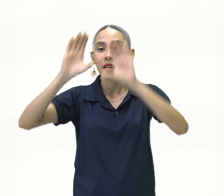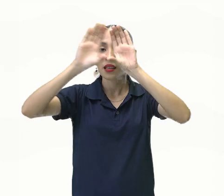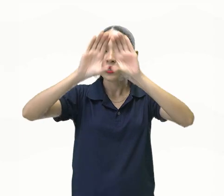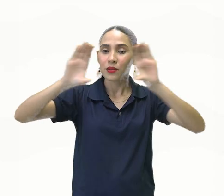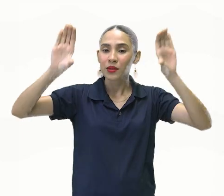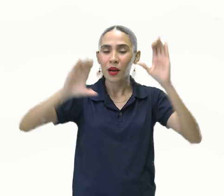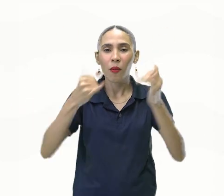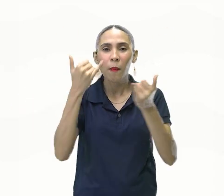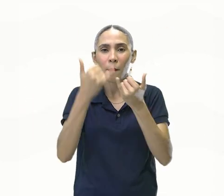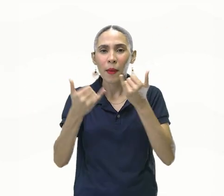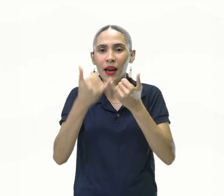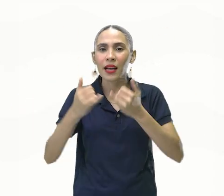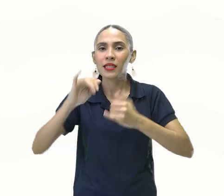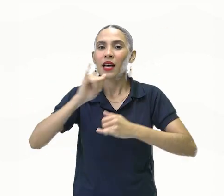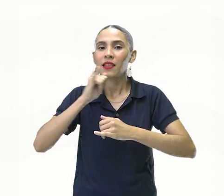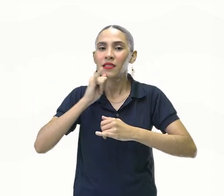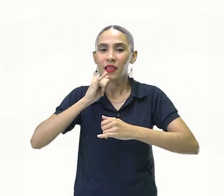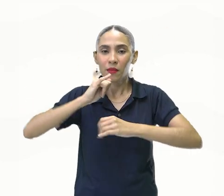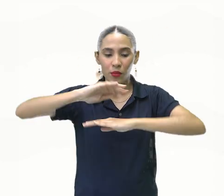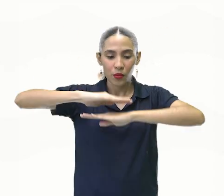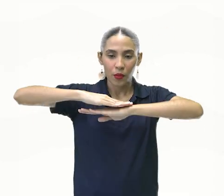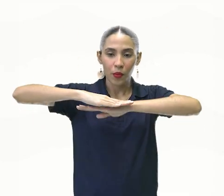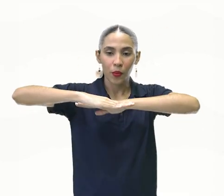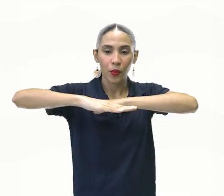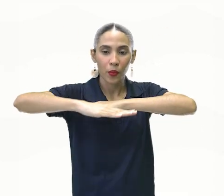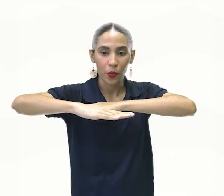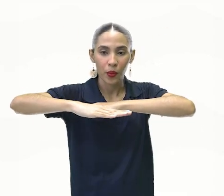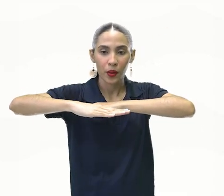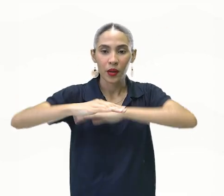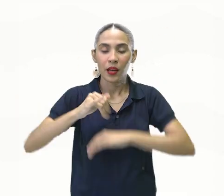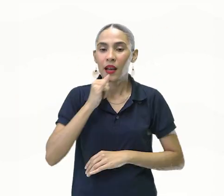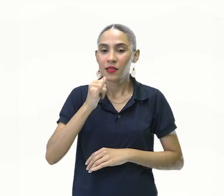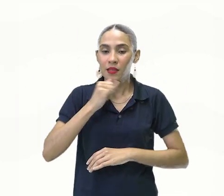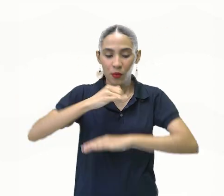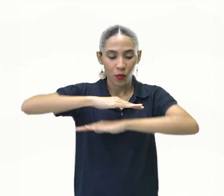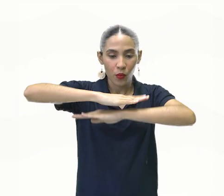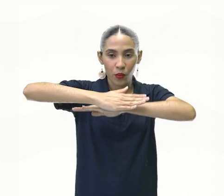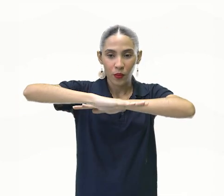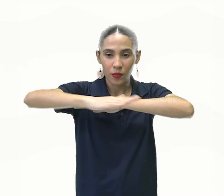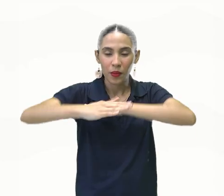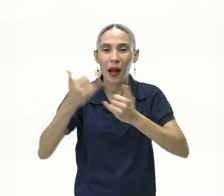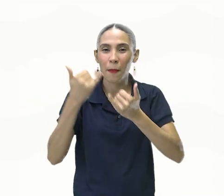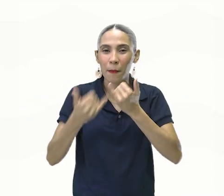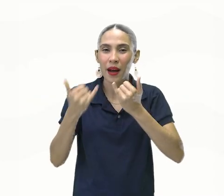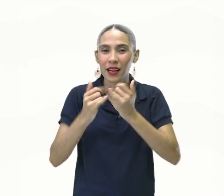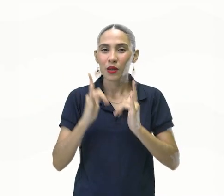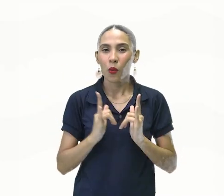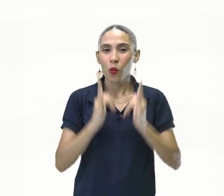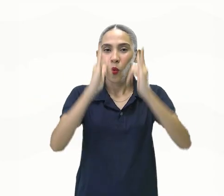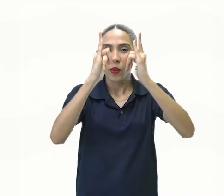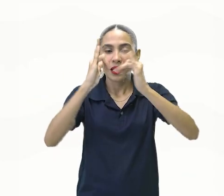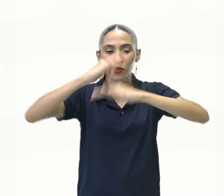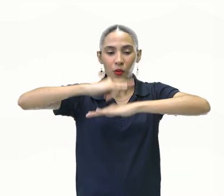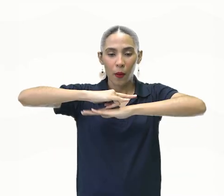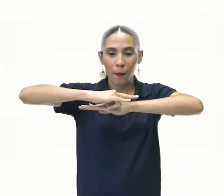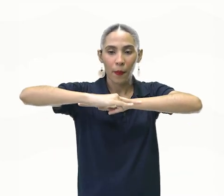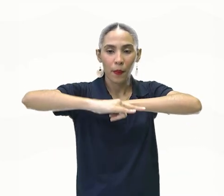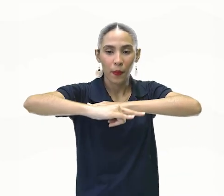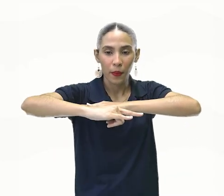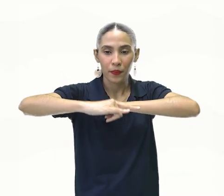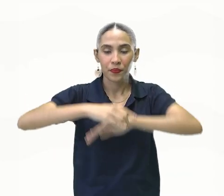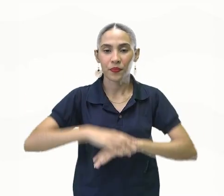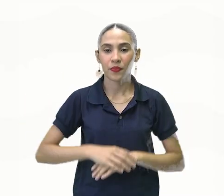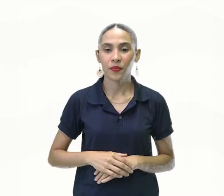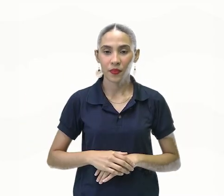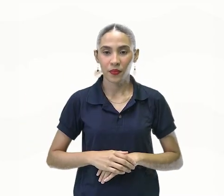Tudo isso parece duplicado na superfície do lago. Ó. Tem um lago aqui, aí você tem a impressão que está sendo